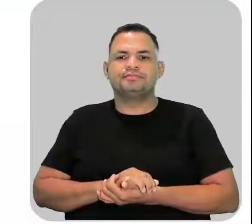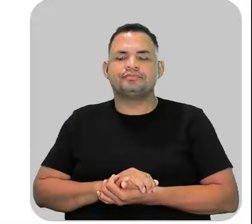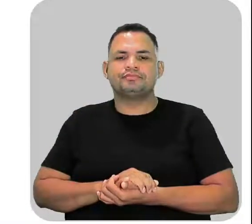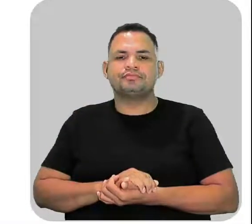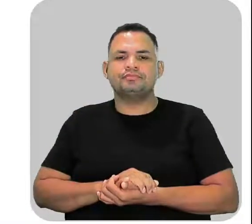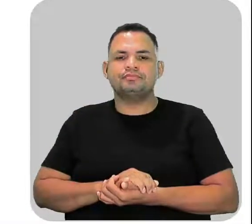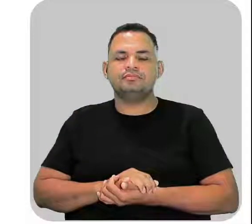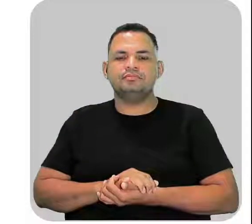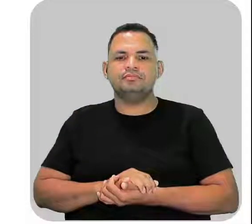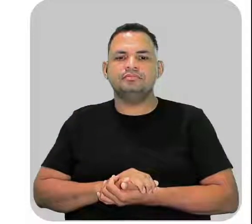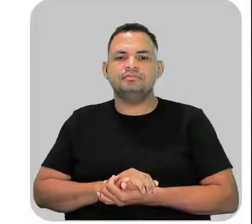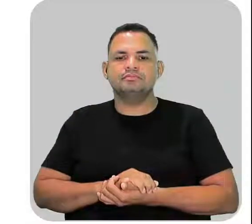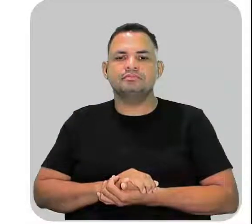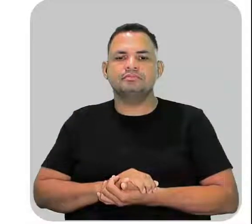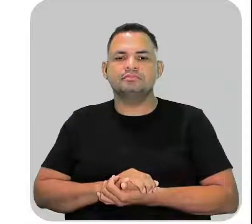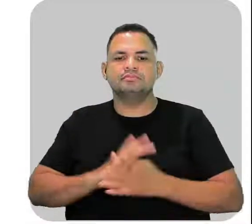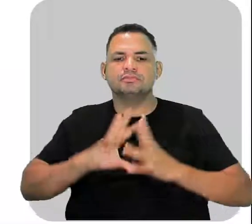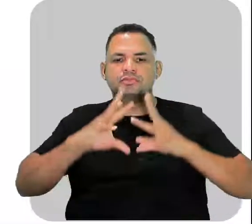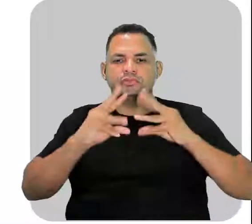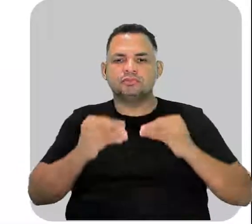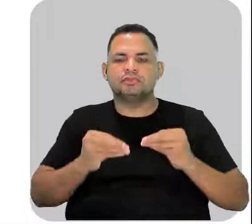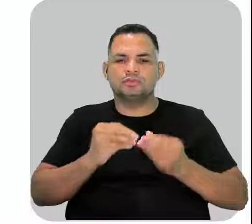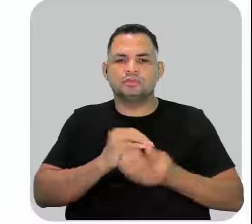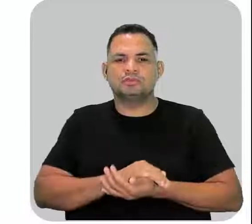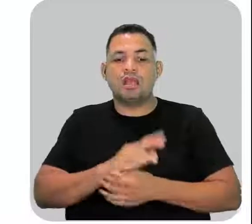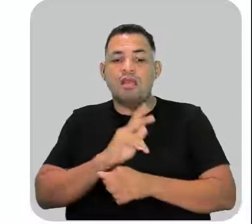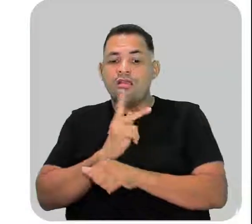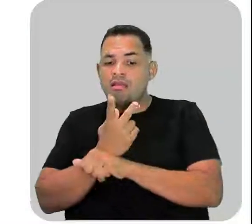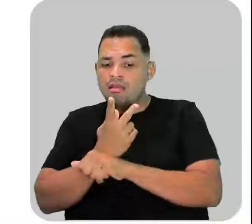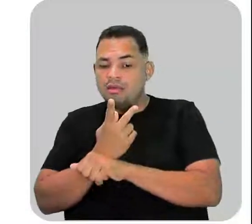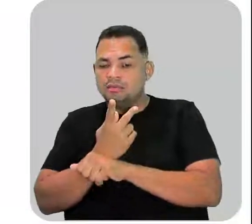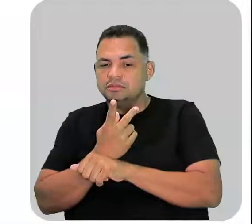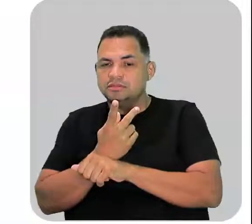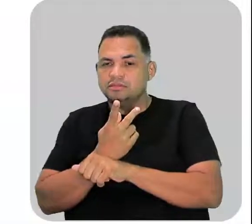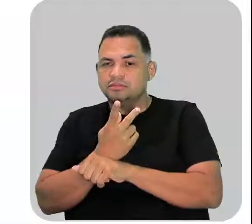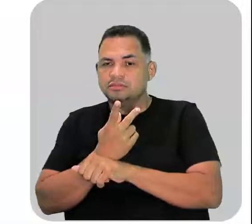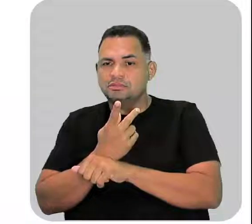não, hidrogenação total.